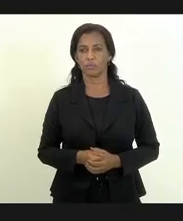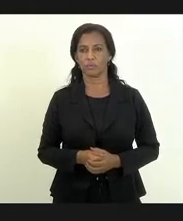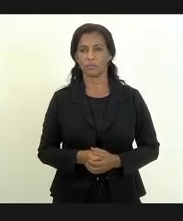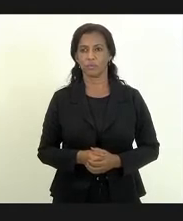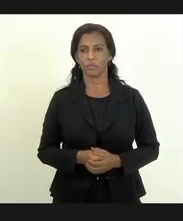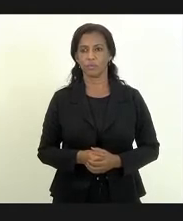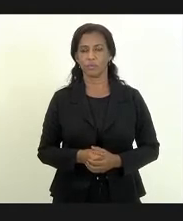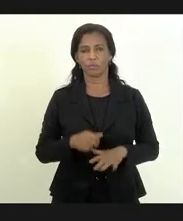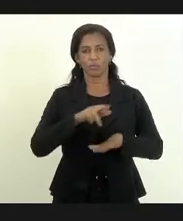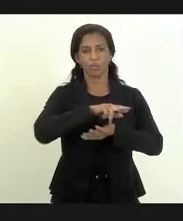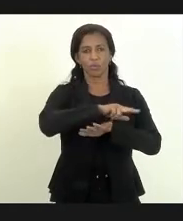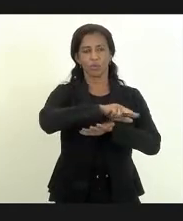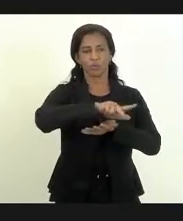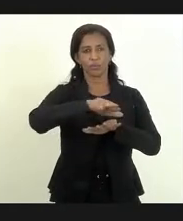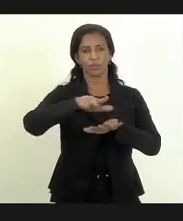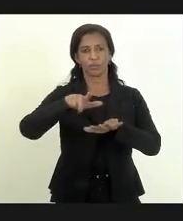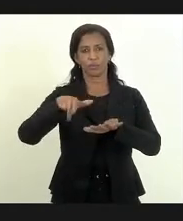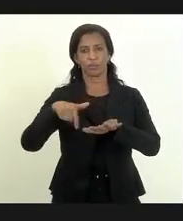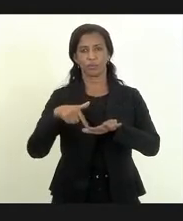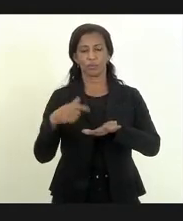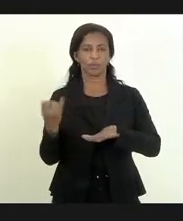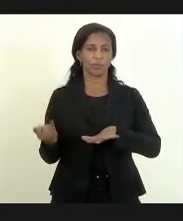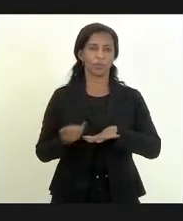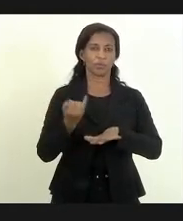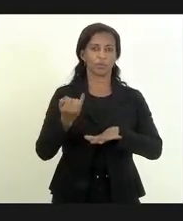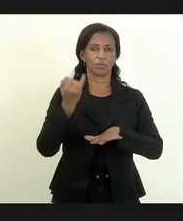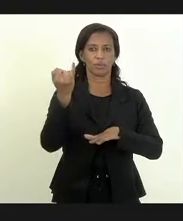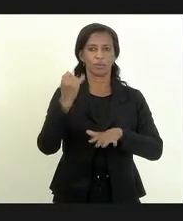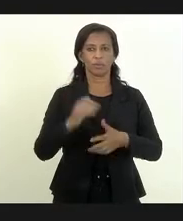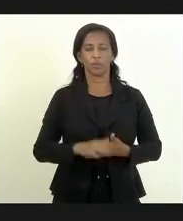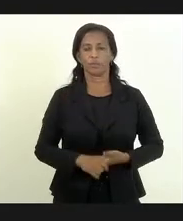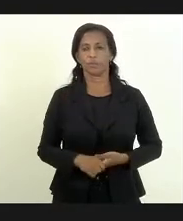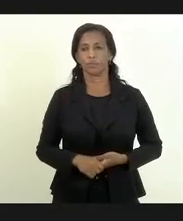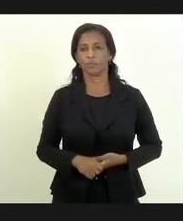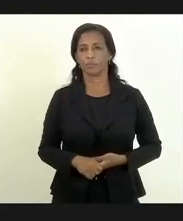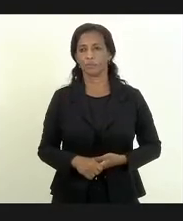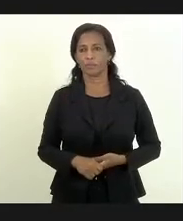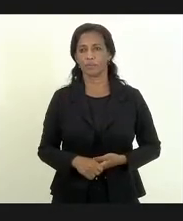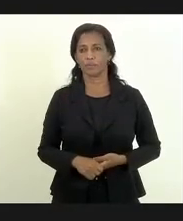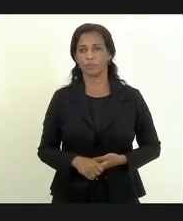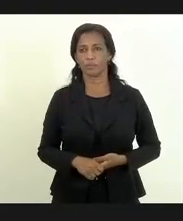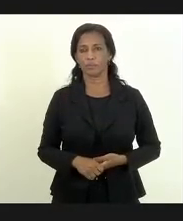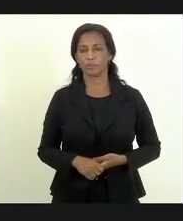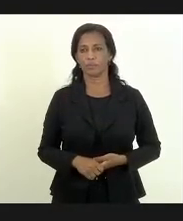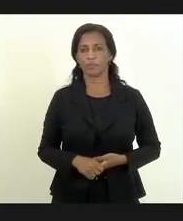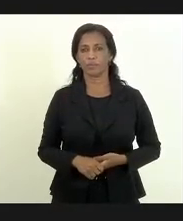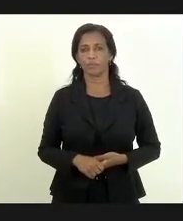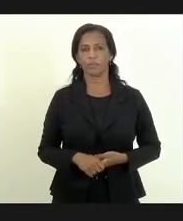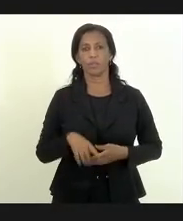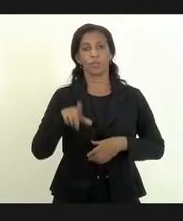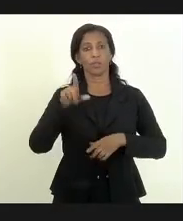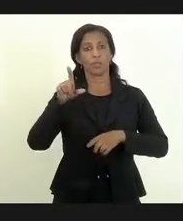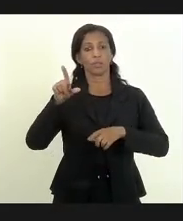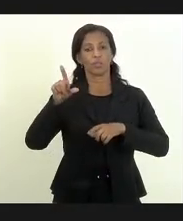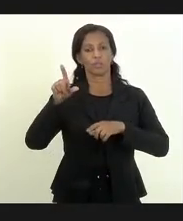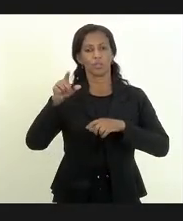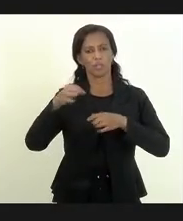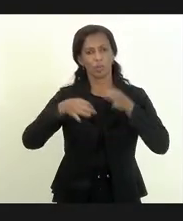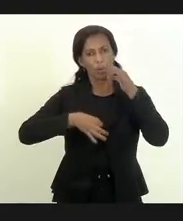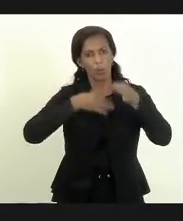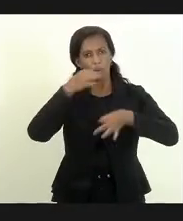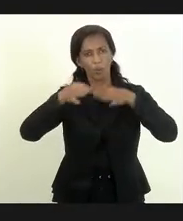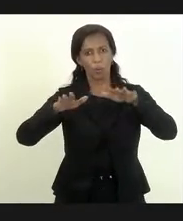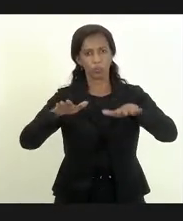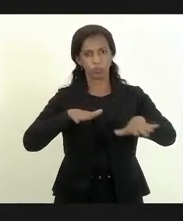de diversidade, de importância de pautar questões do movimento negro, né, em